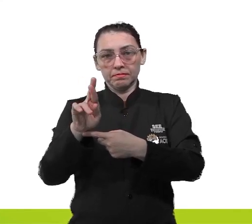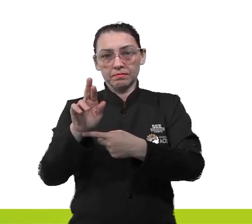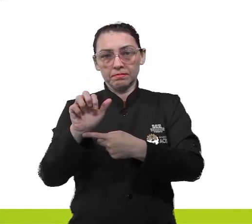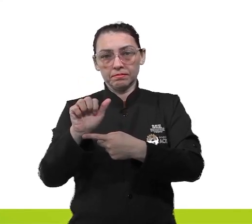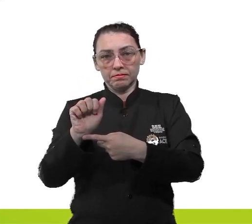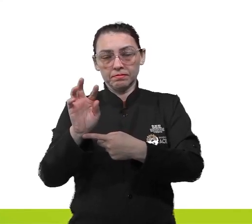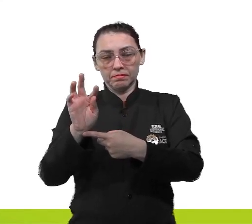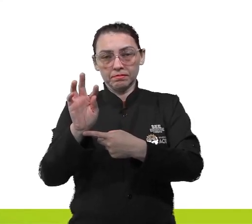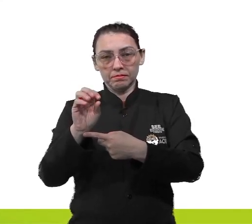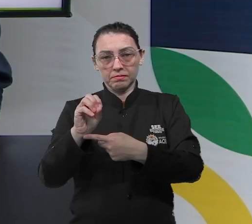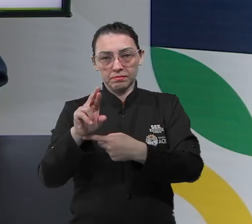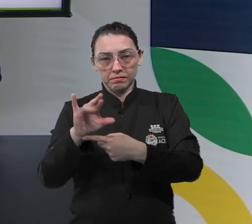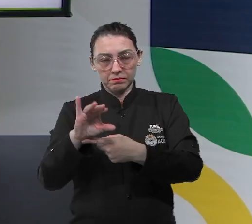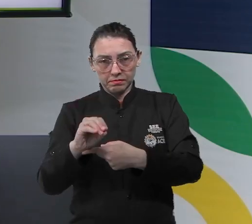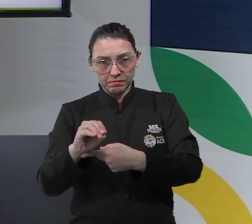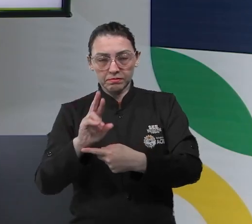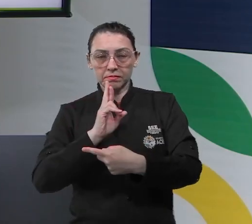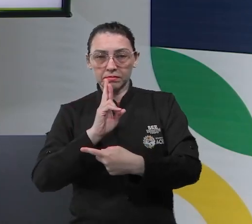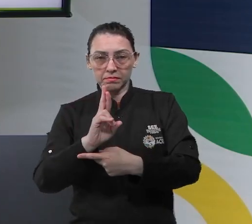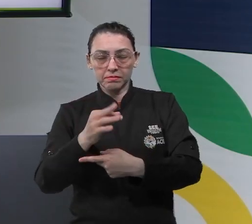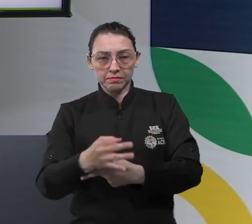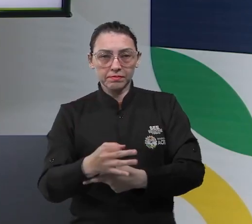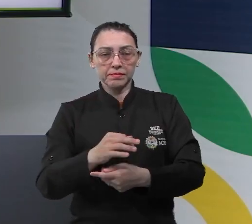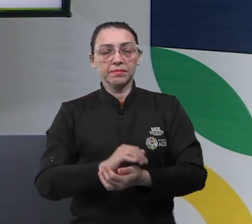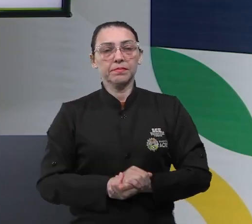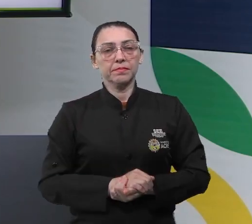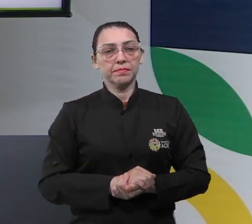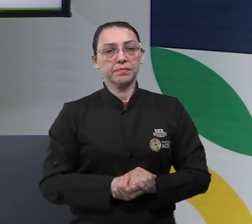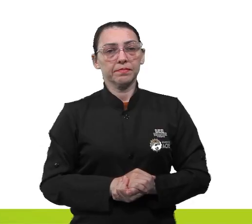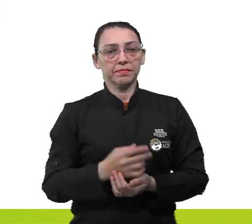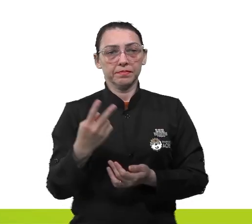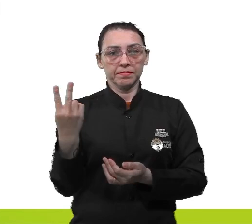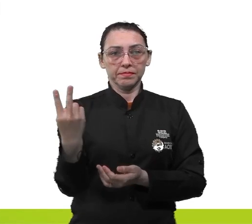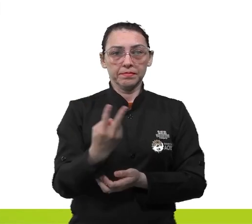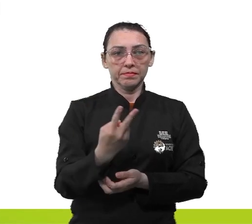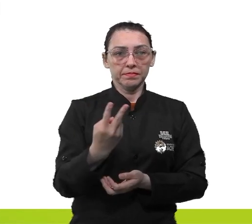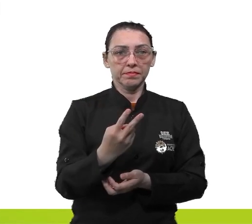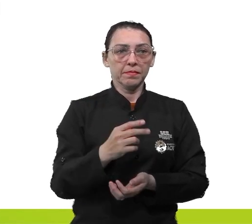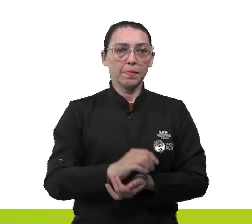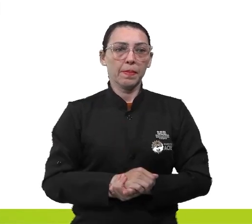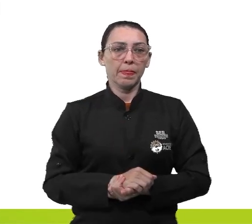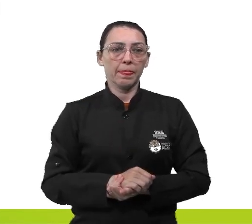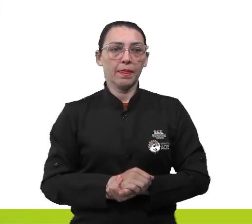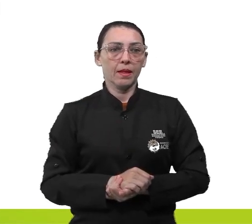respiratório é o nosso gabarito, tá ok? Questão 2, pessoal, olha só.